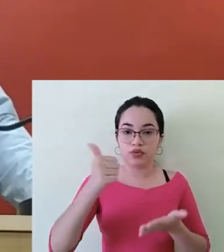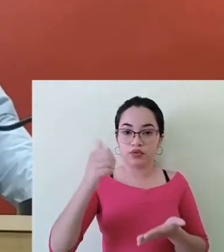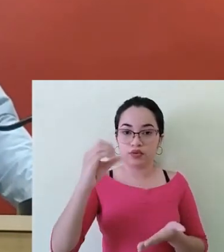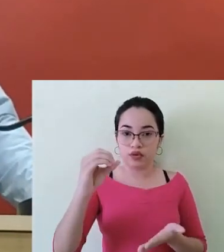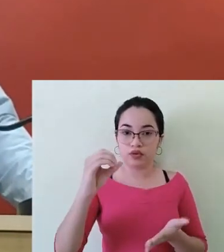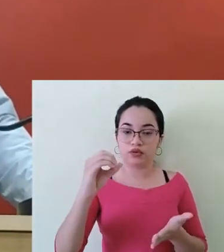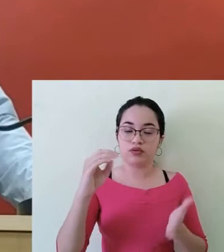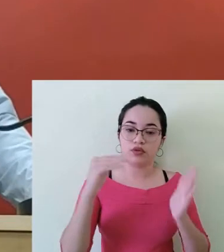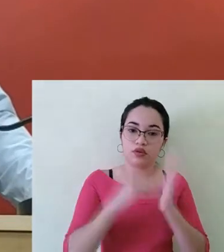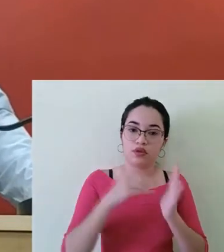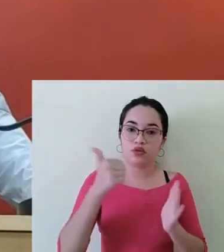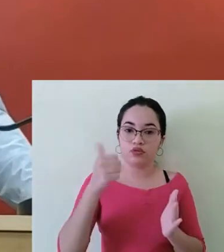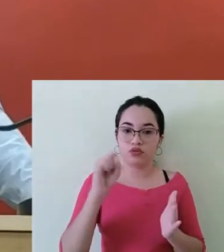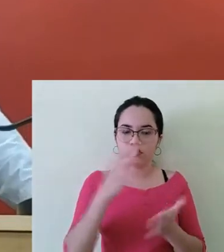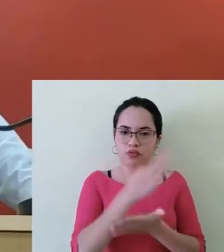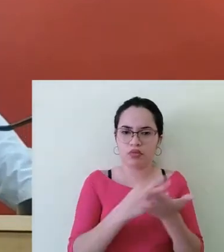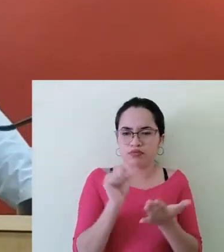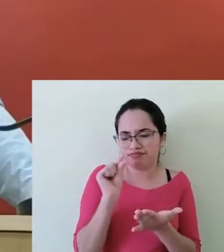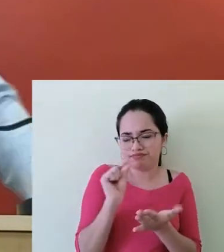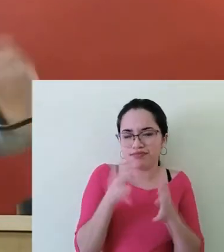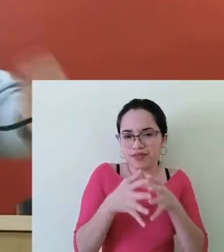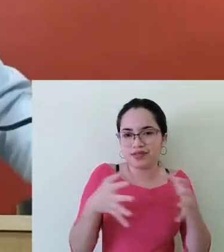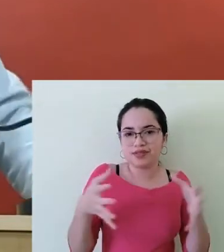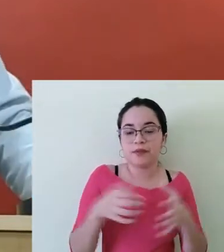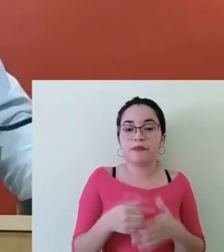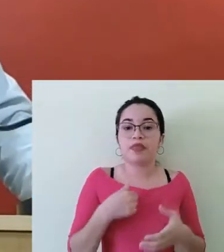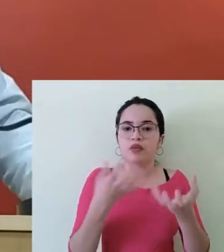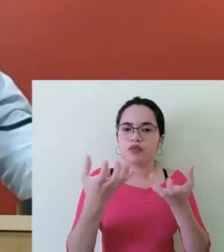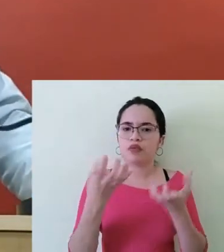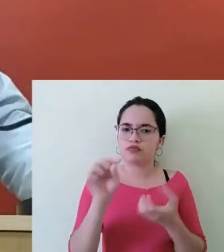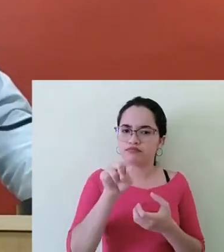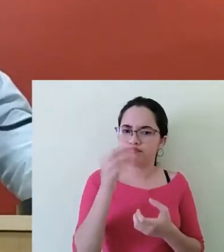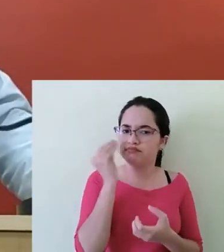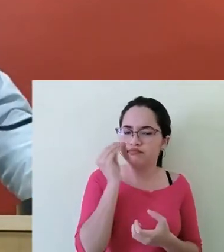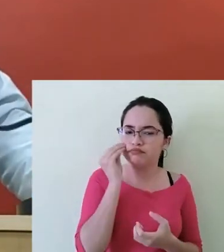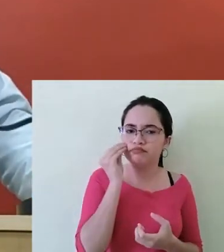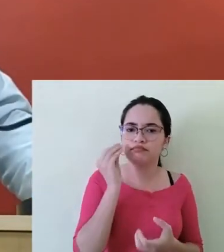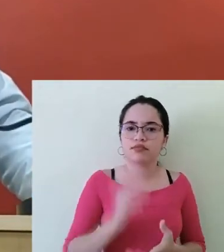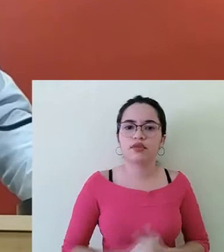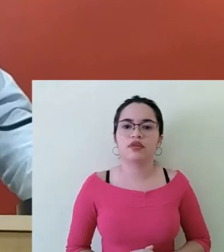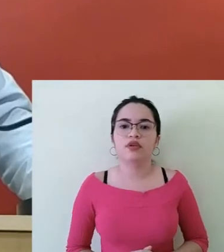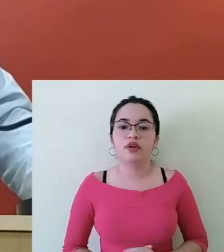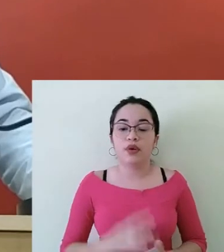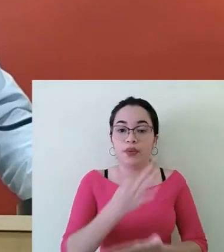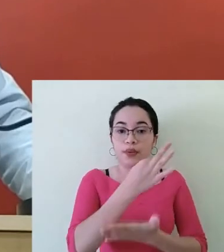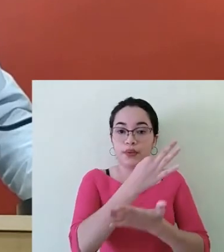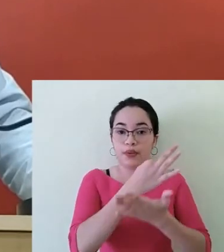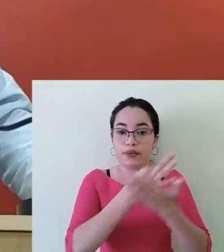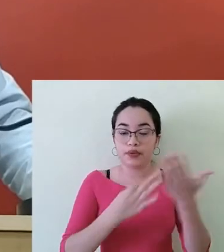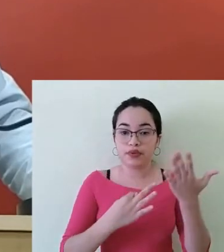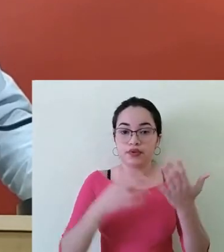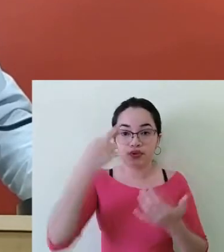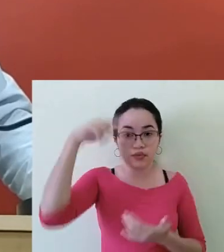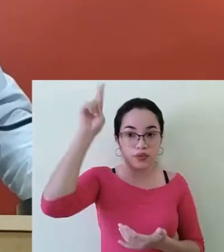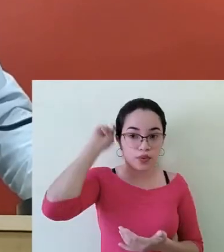ao 18, é um texto um pouco grande, e eu queria que você prestasse atenção. O texto